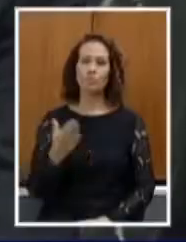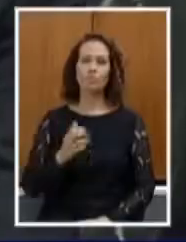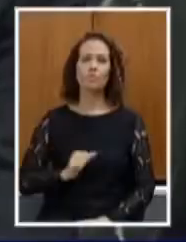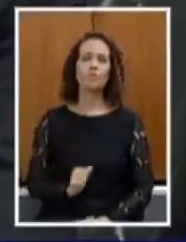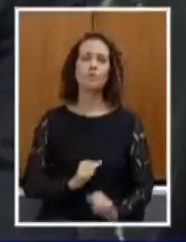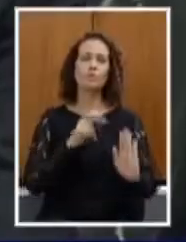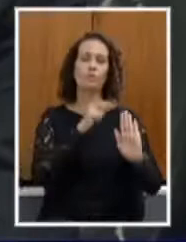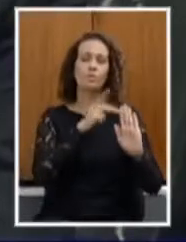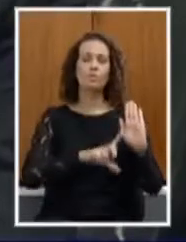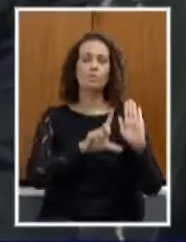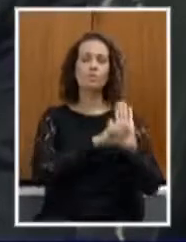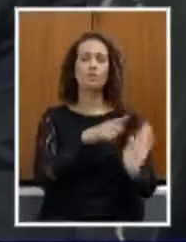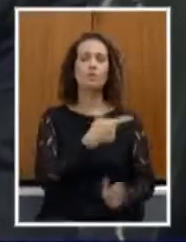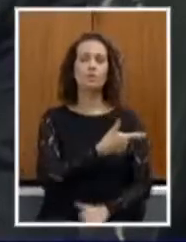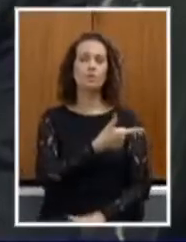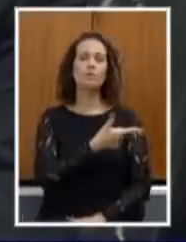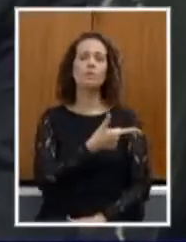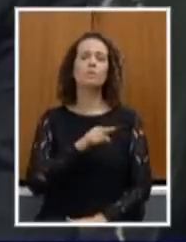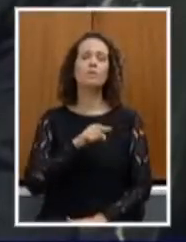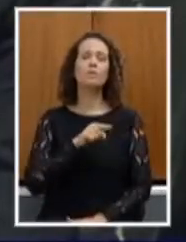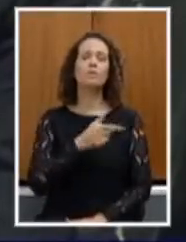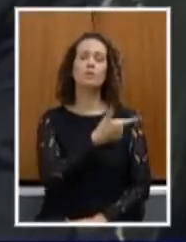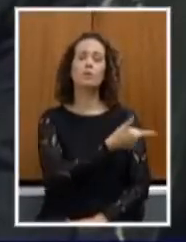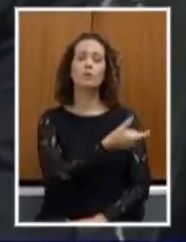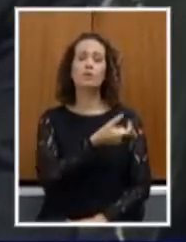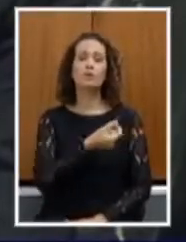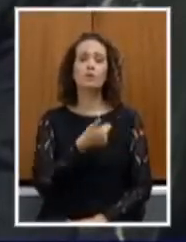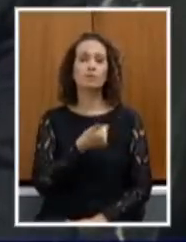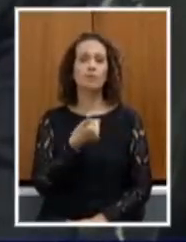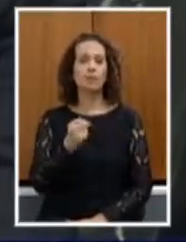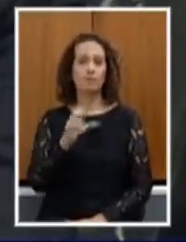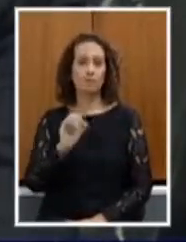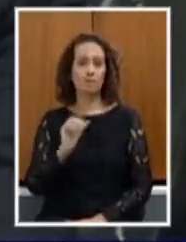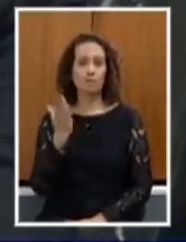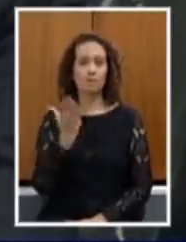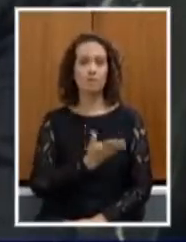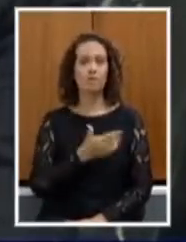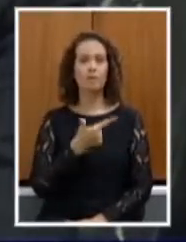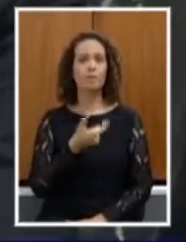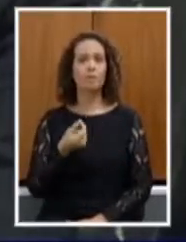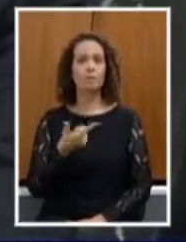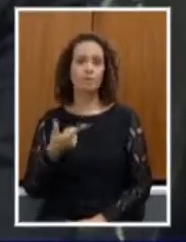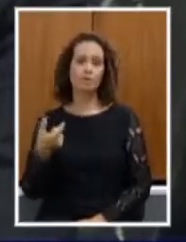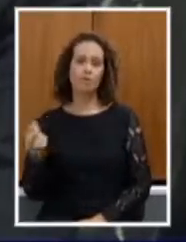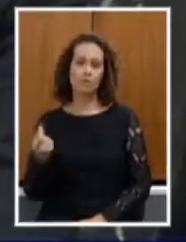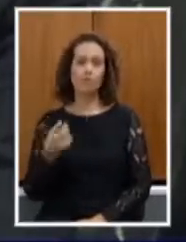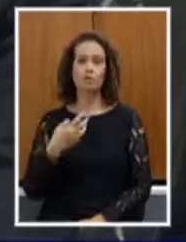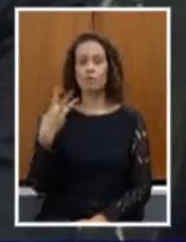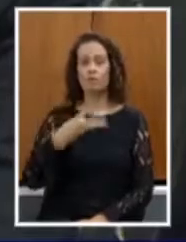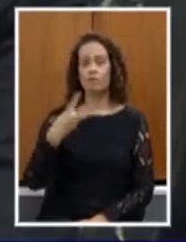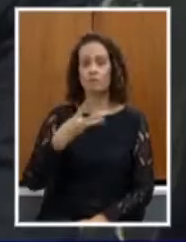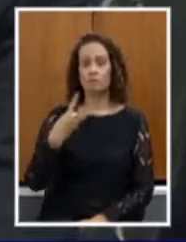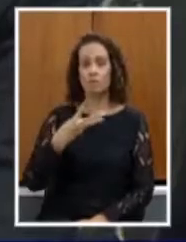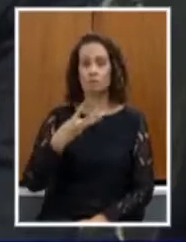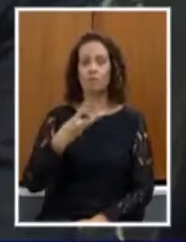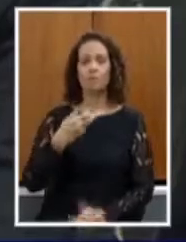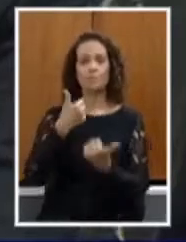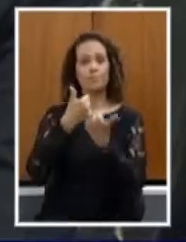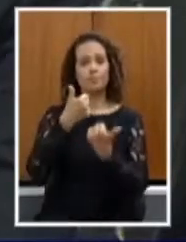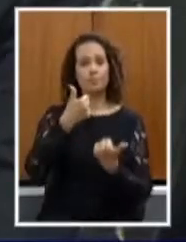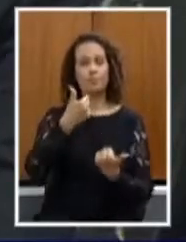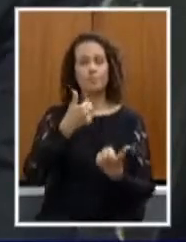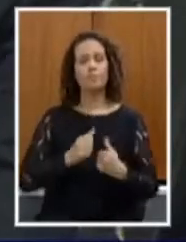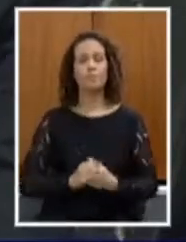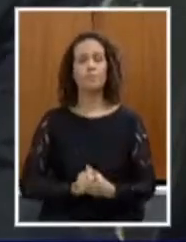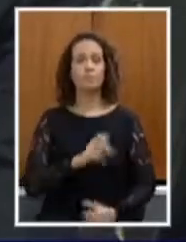lei de número 2180 de 2020 seja apreciado em terceiro lugar. A presidência vai submeter a